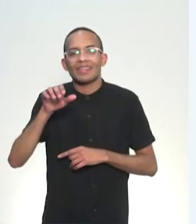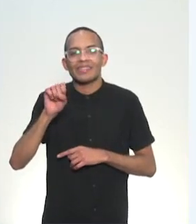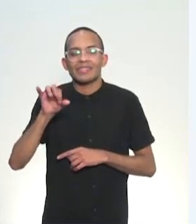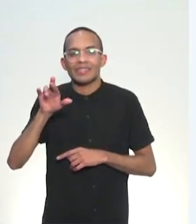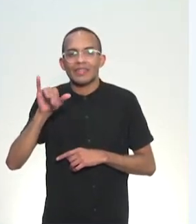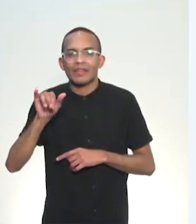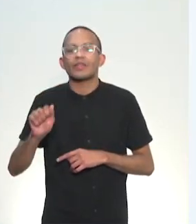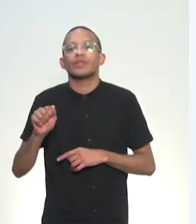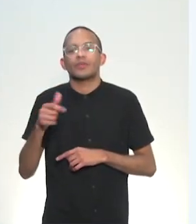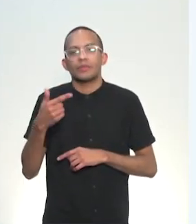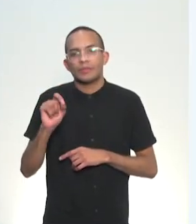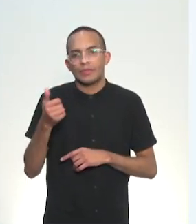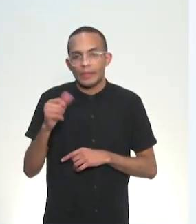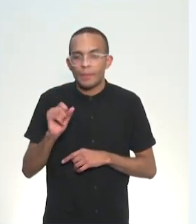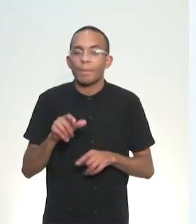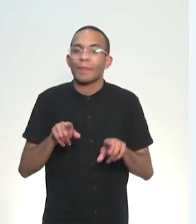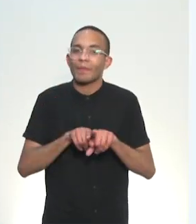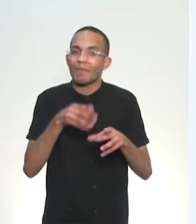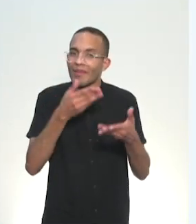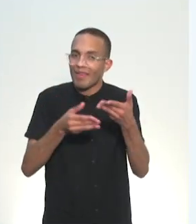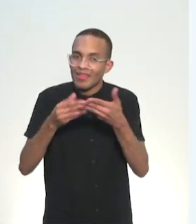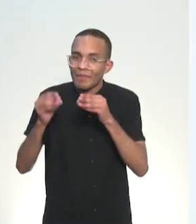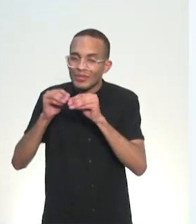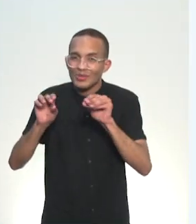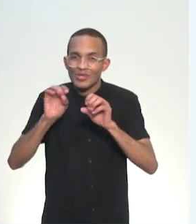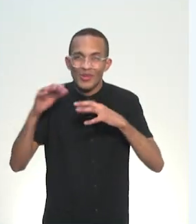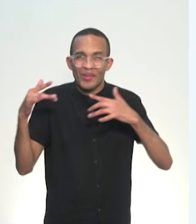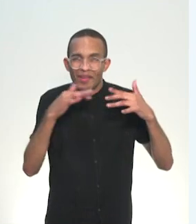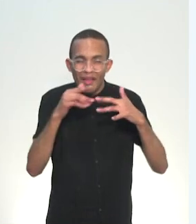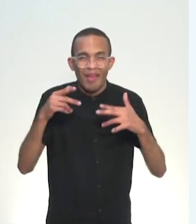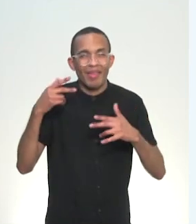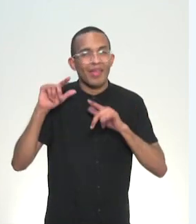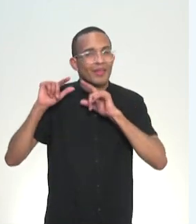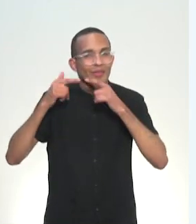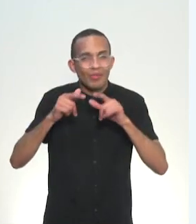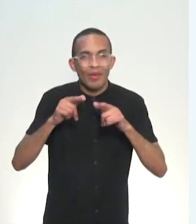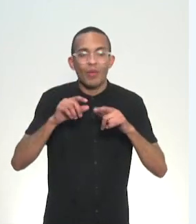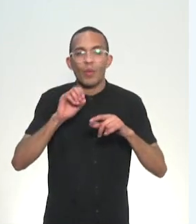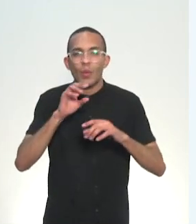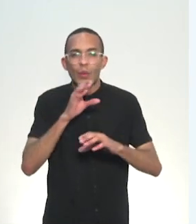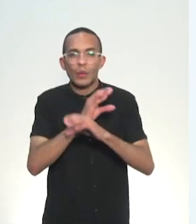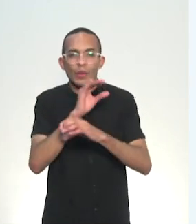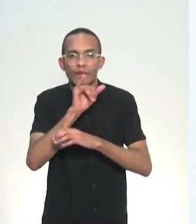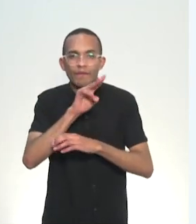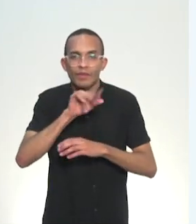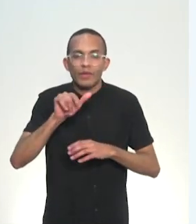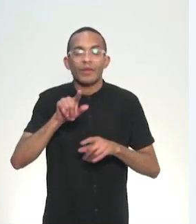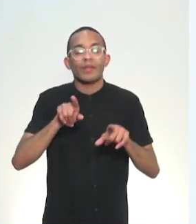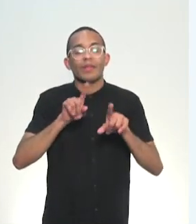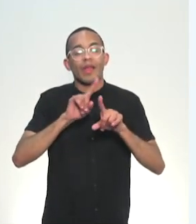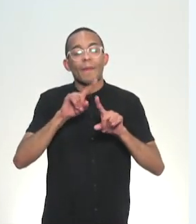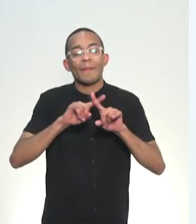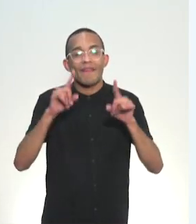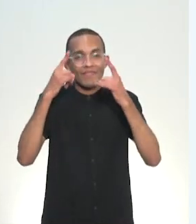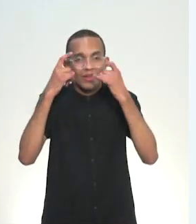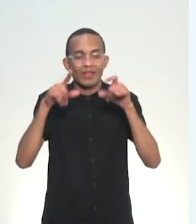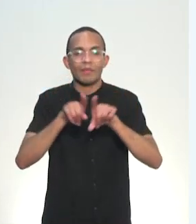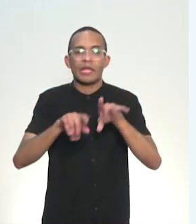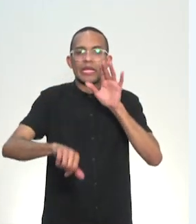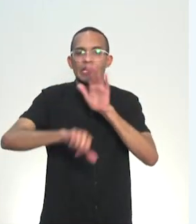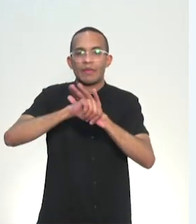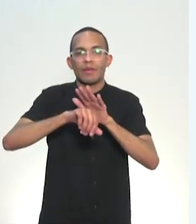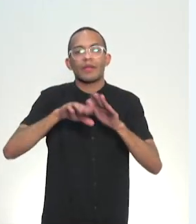2010. Os prejuízos não vêm apenas das guerras tradicionais ou civis, mas também da violência e do crime. De acordo